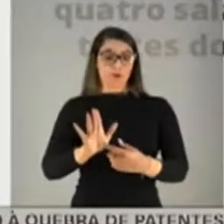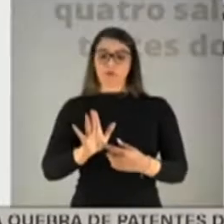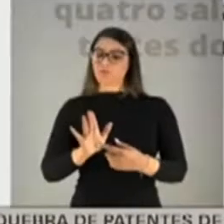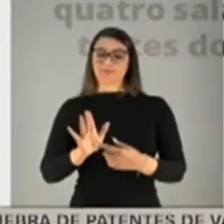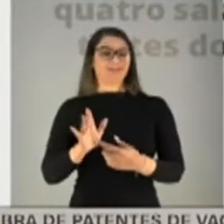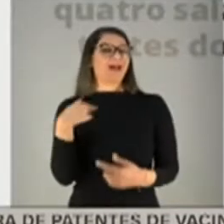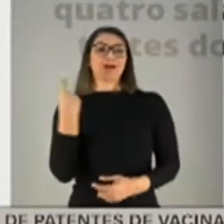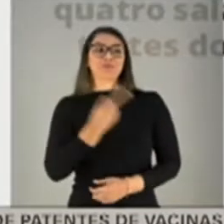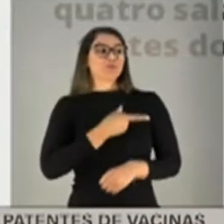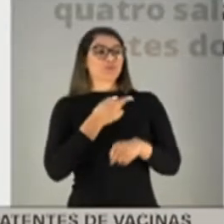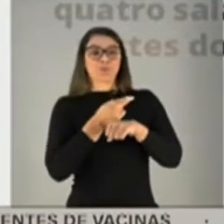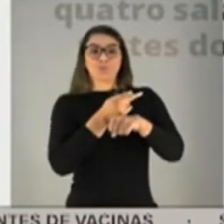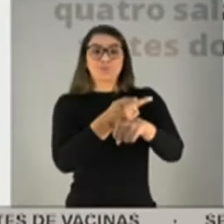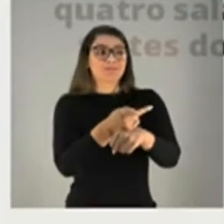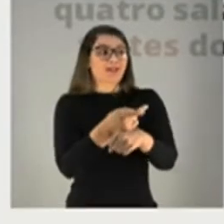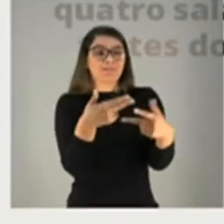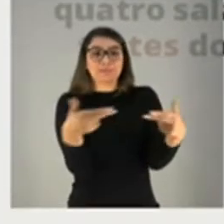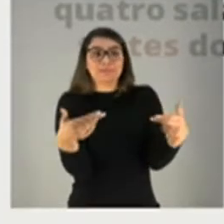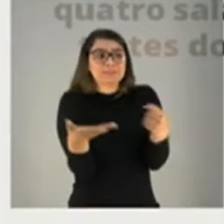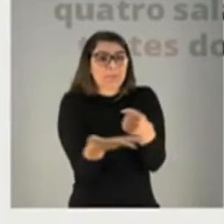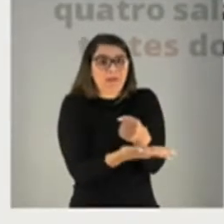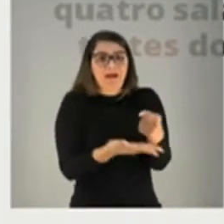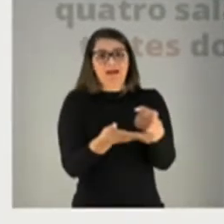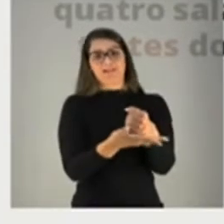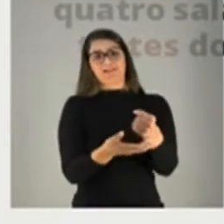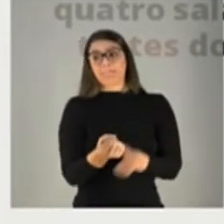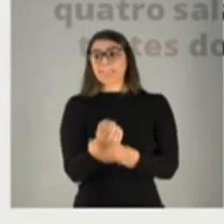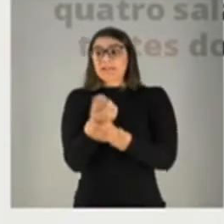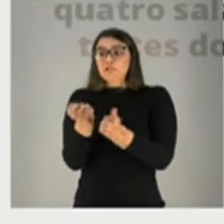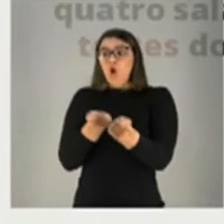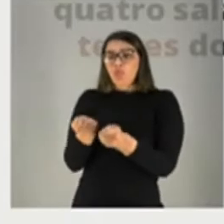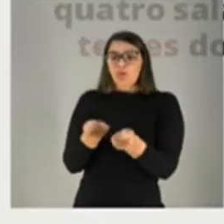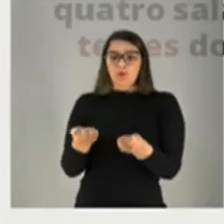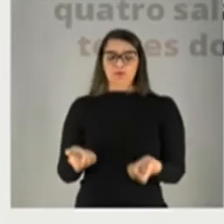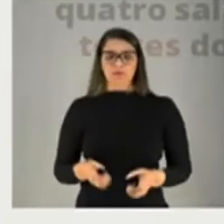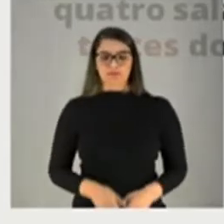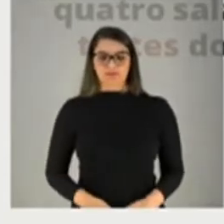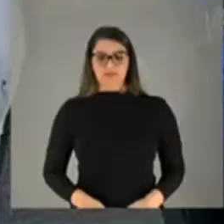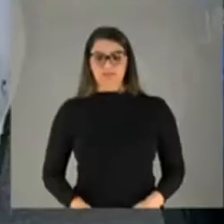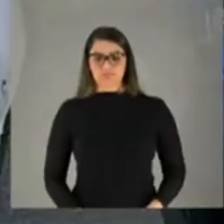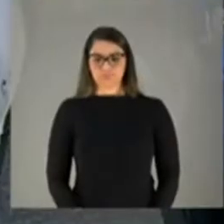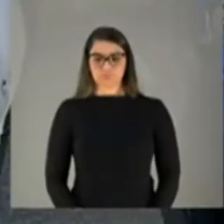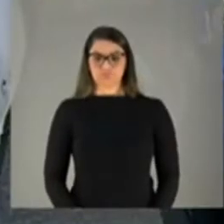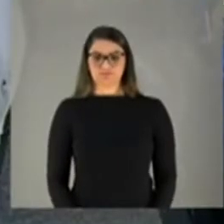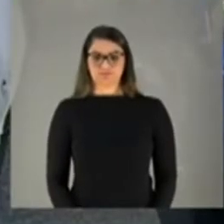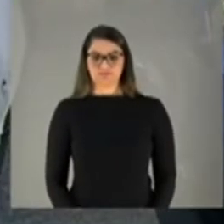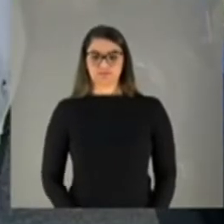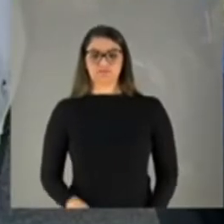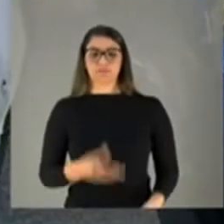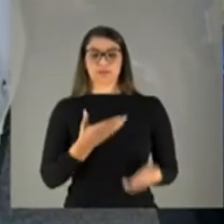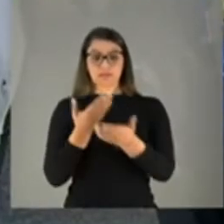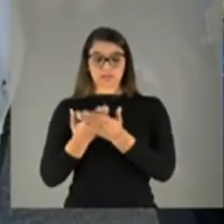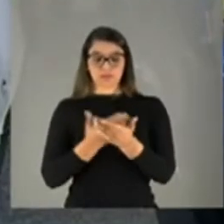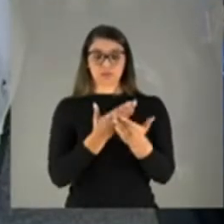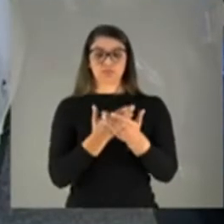estávamos buscando as medidas básicas para garantir o controle da transmissão. Mas esse estudo mostra, os outros